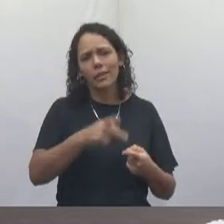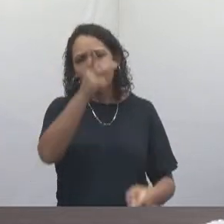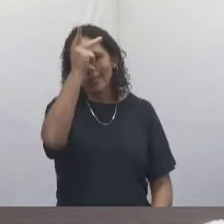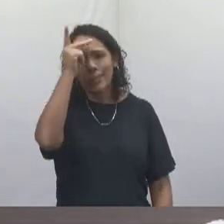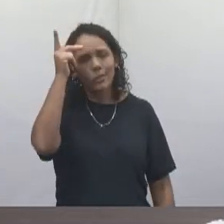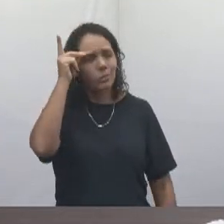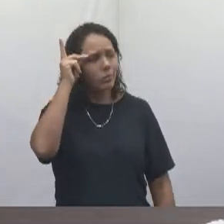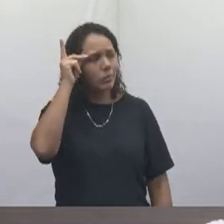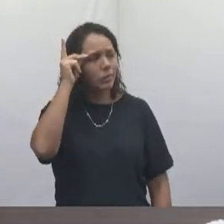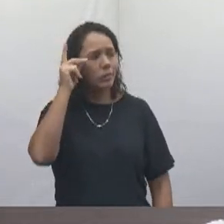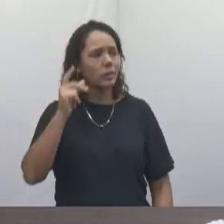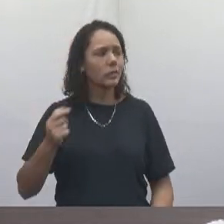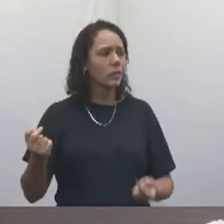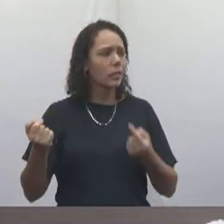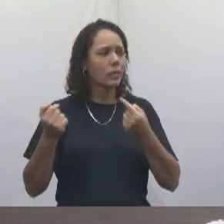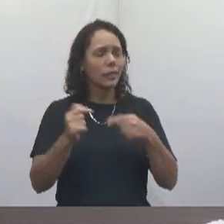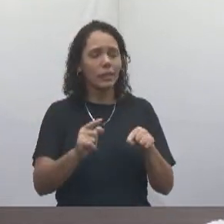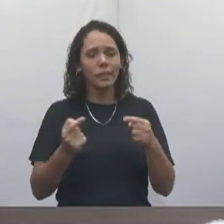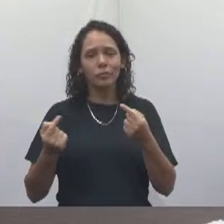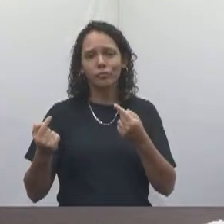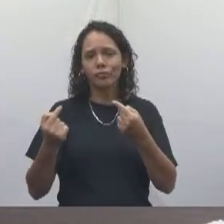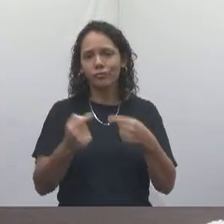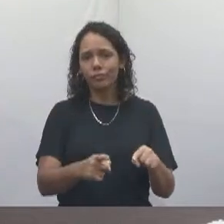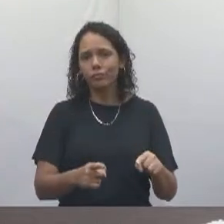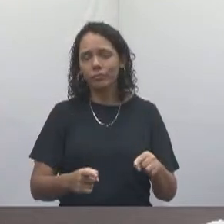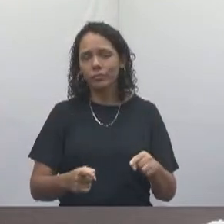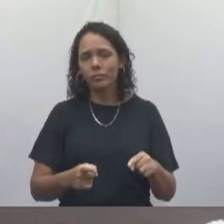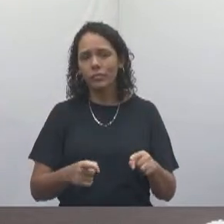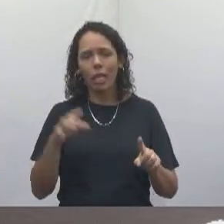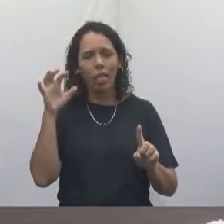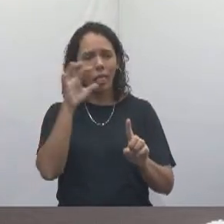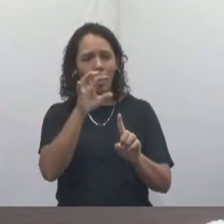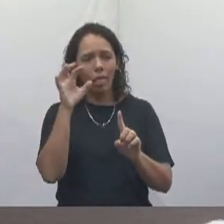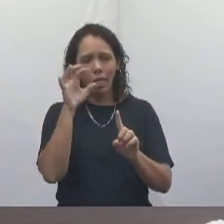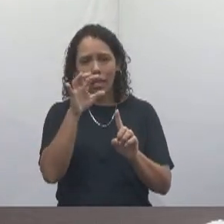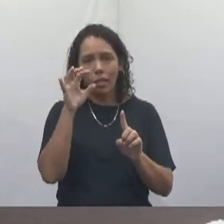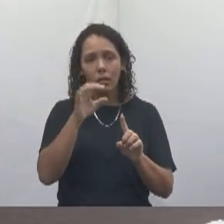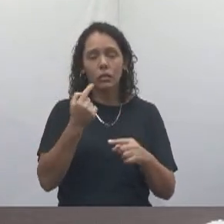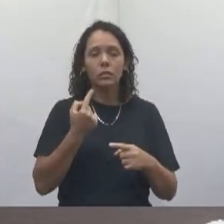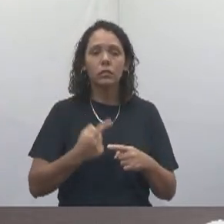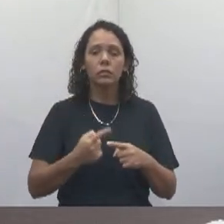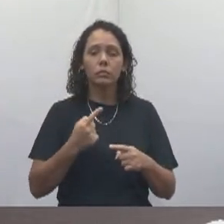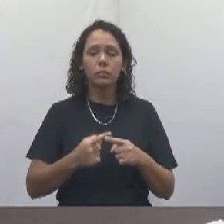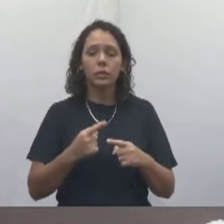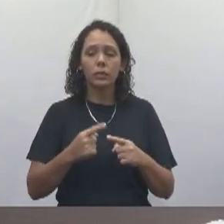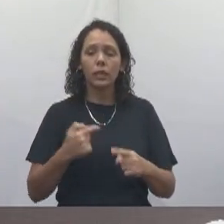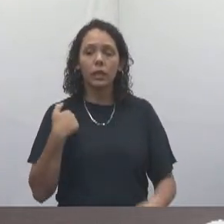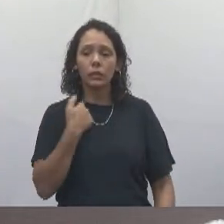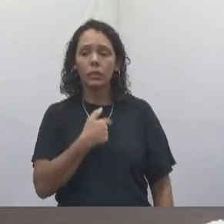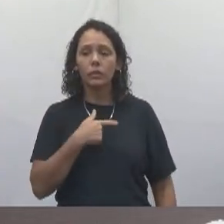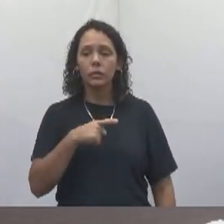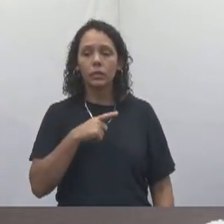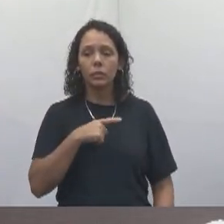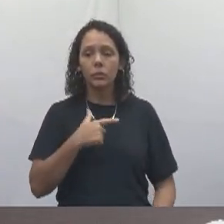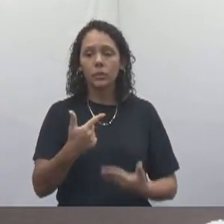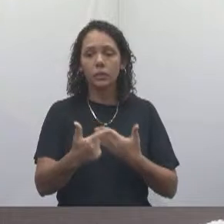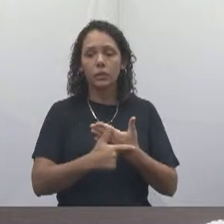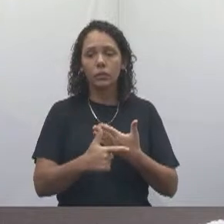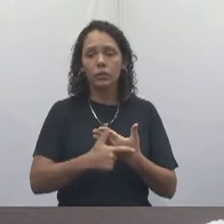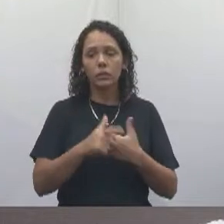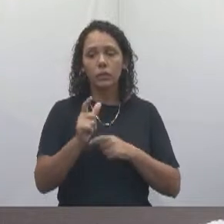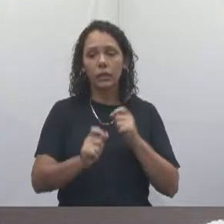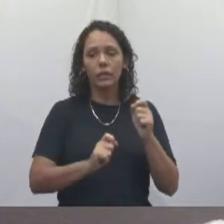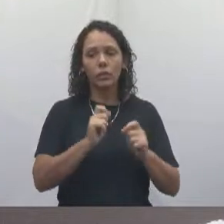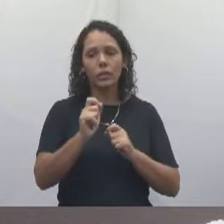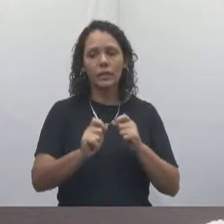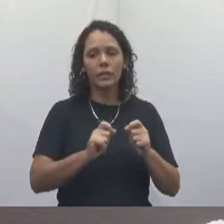pessoas assim, né? Porque a primeira função da política é a gente entender o outro, é a